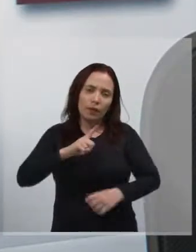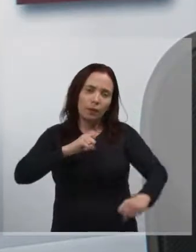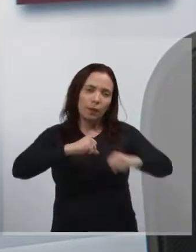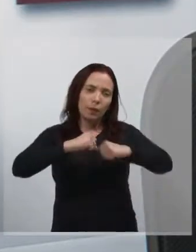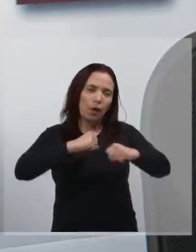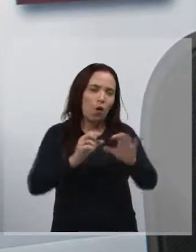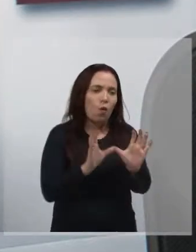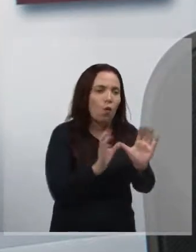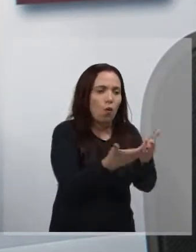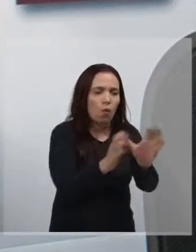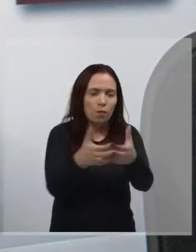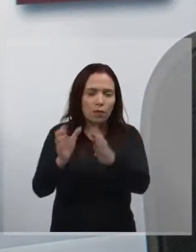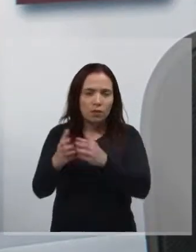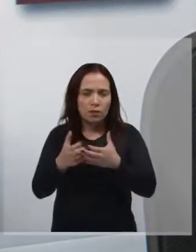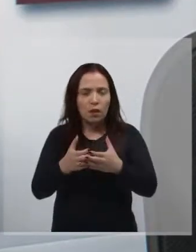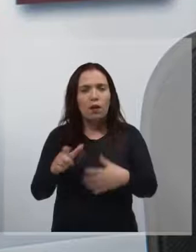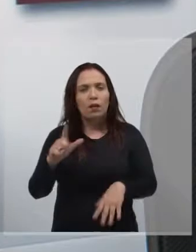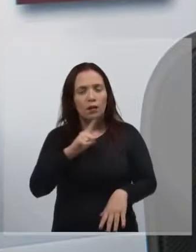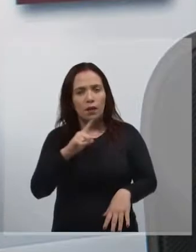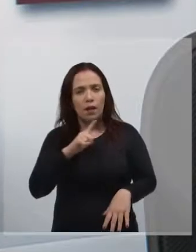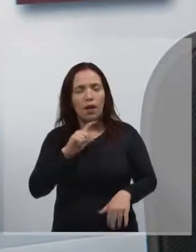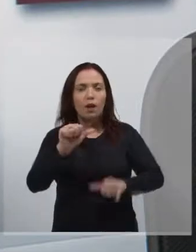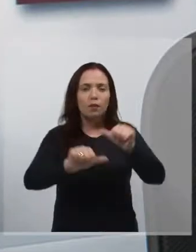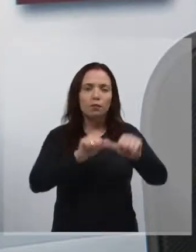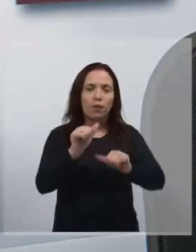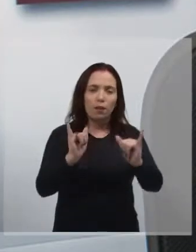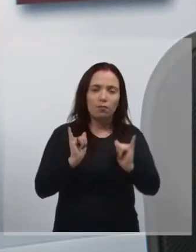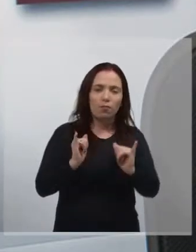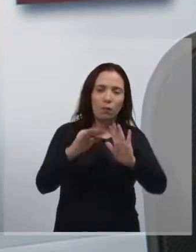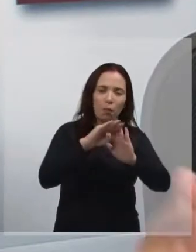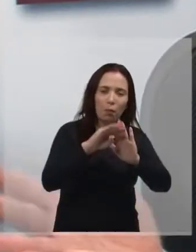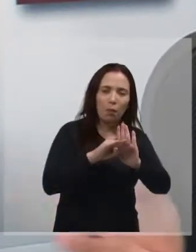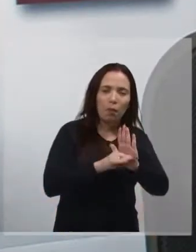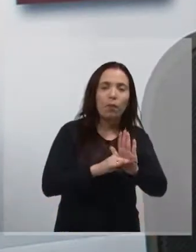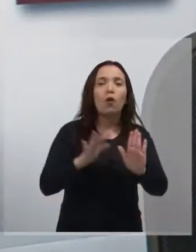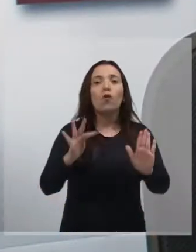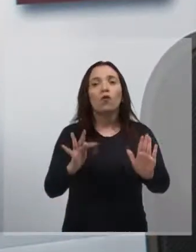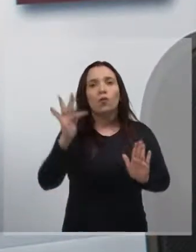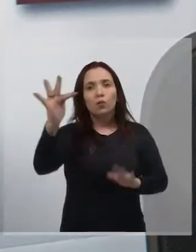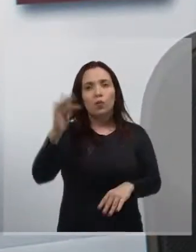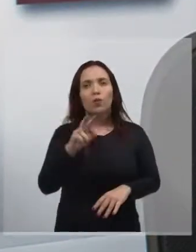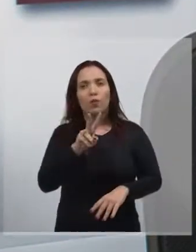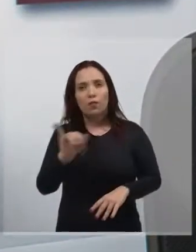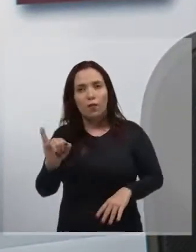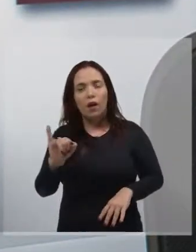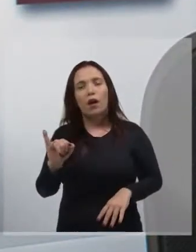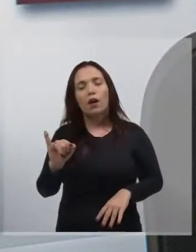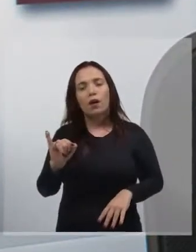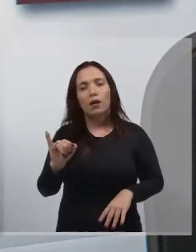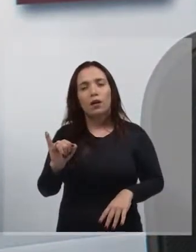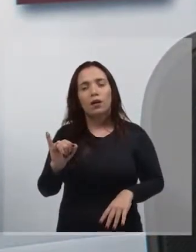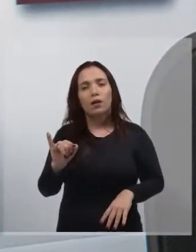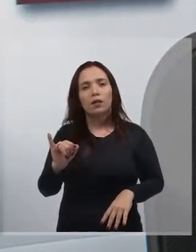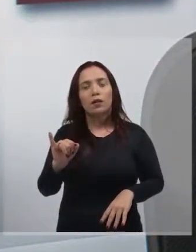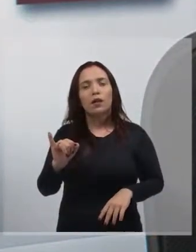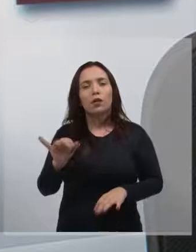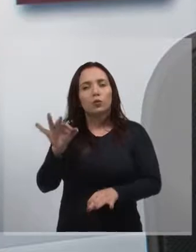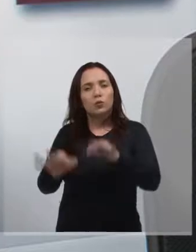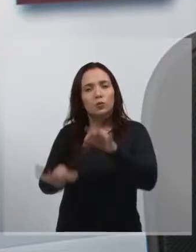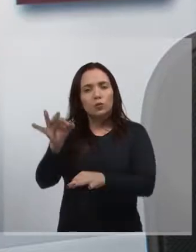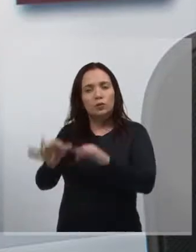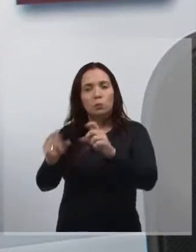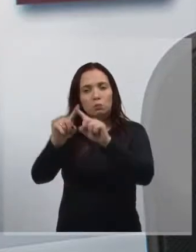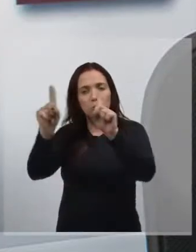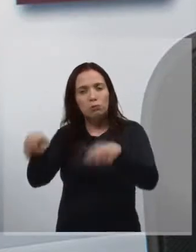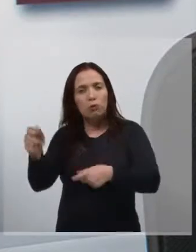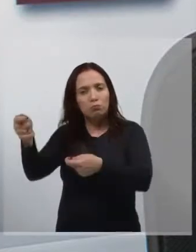nas comissões, onde temas como reforma da Previdência, futuramente a questão do pacote Sérgio Moro na área da justiça,